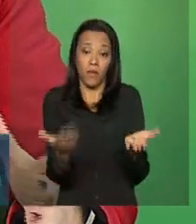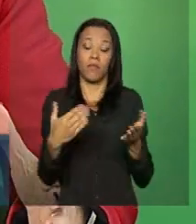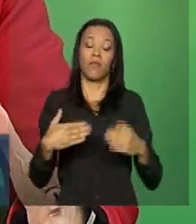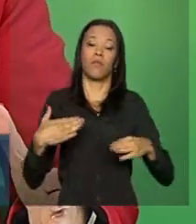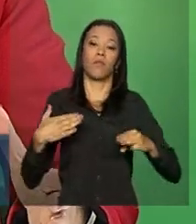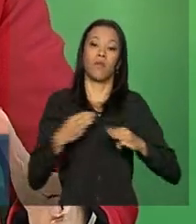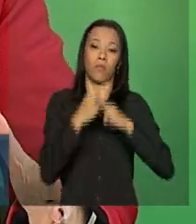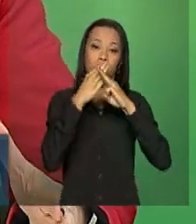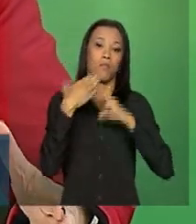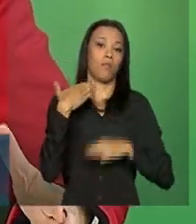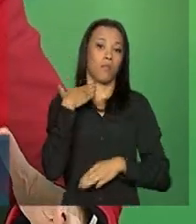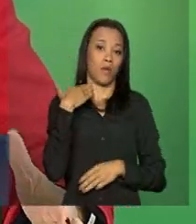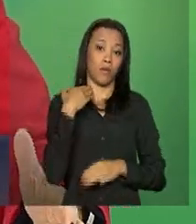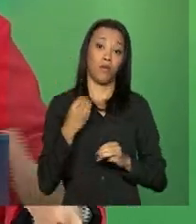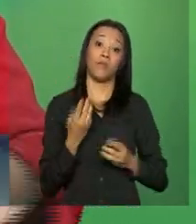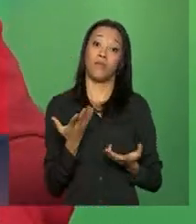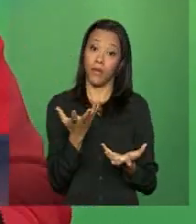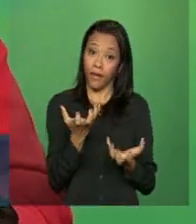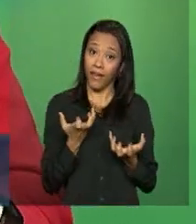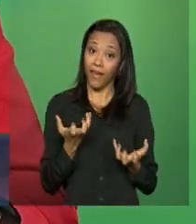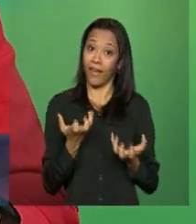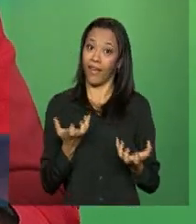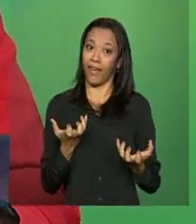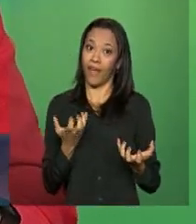bem posicionada para